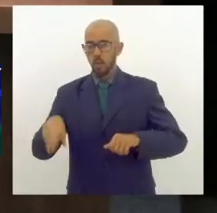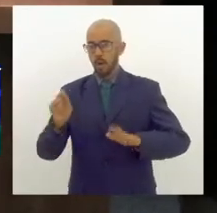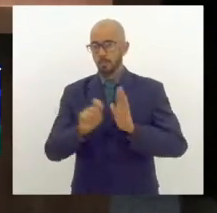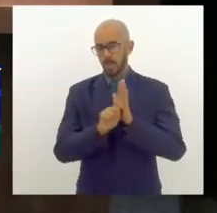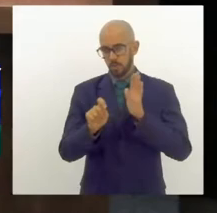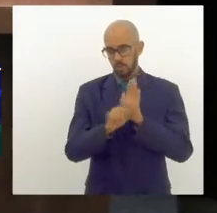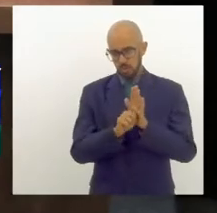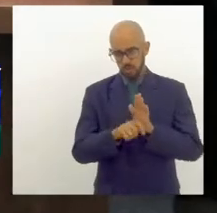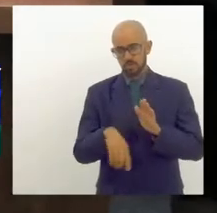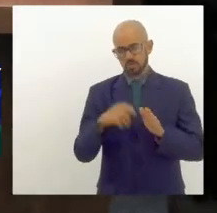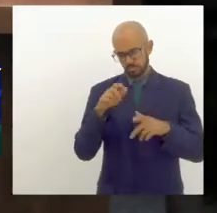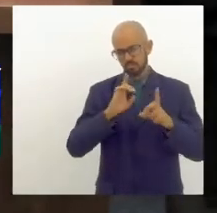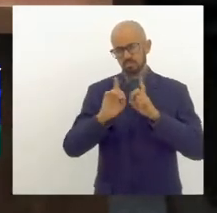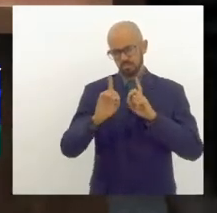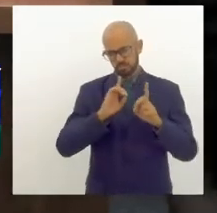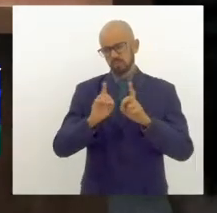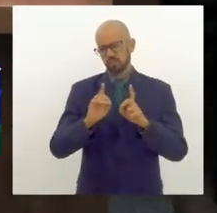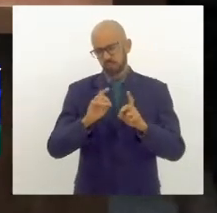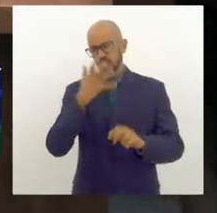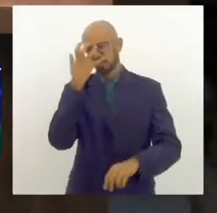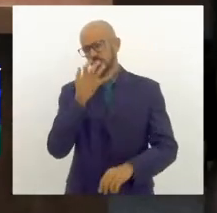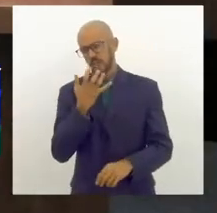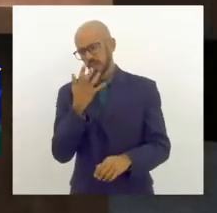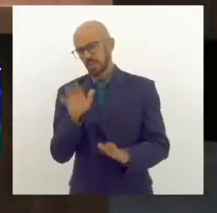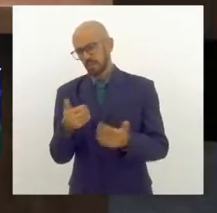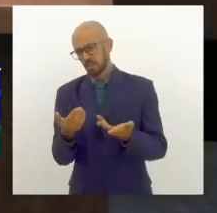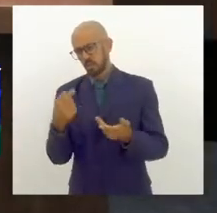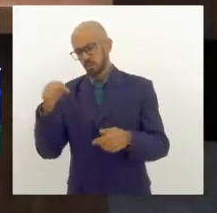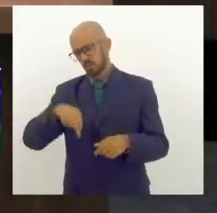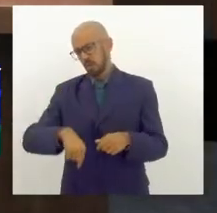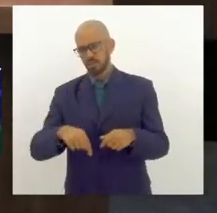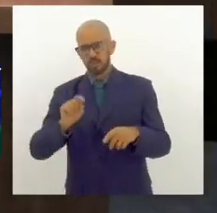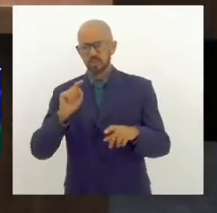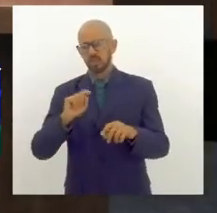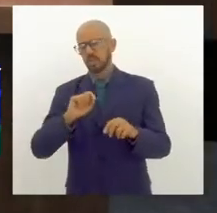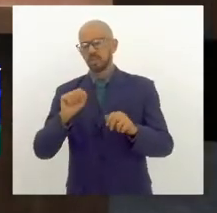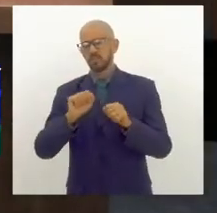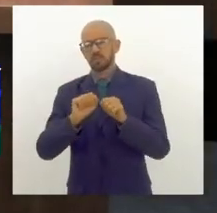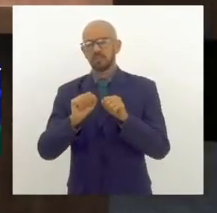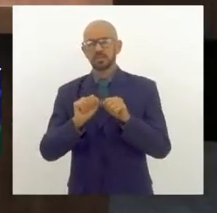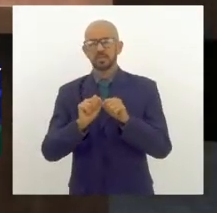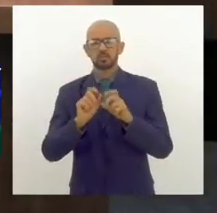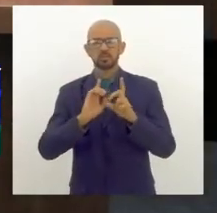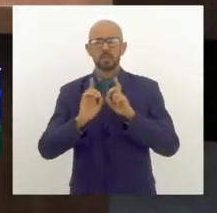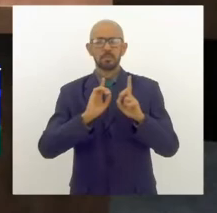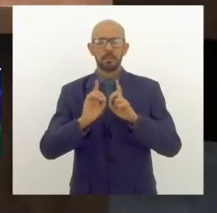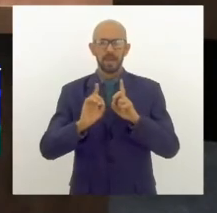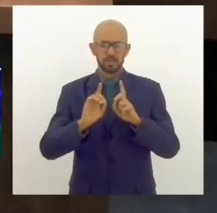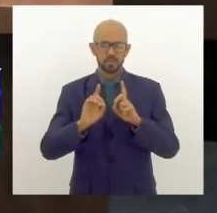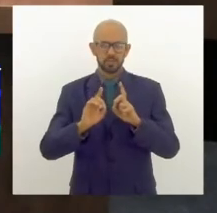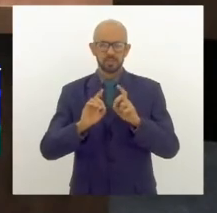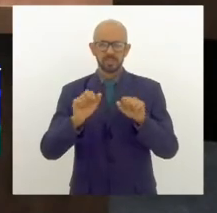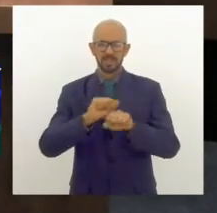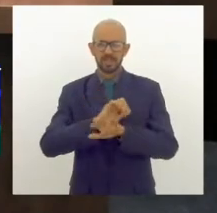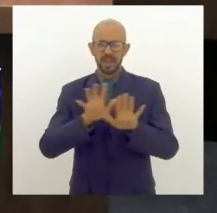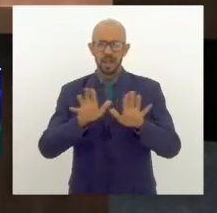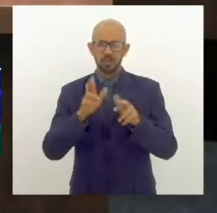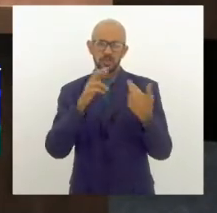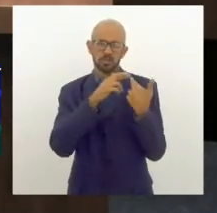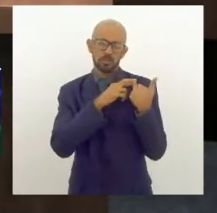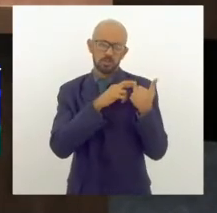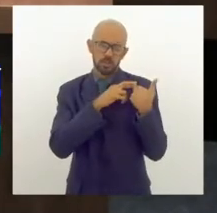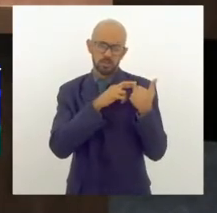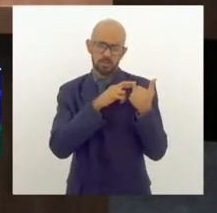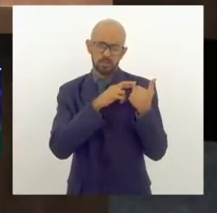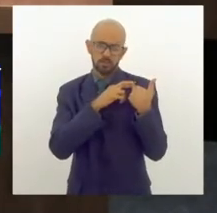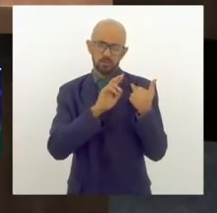debate sério. Então, aqui, senhora presidenta, fazemos debate sobre as drogas lícitas e ilícitas de maneira responsável,